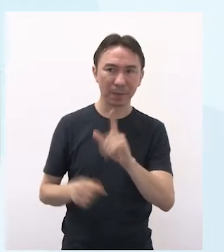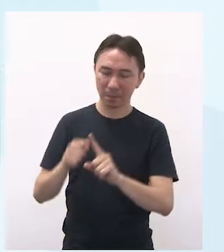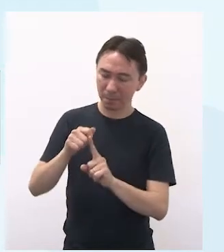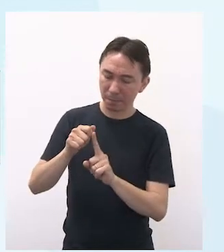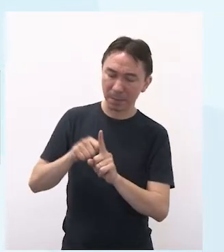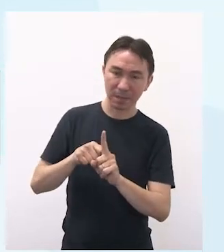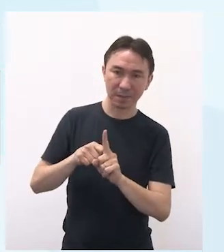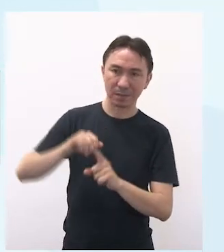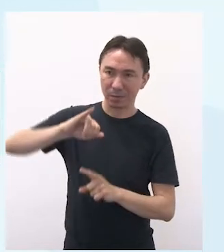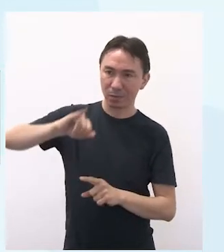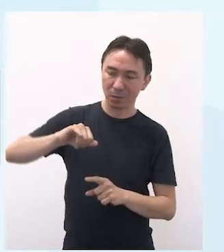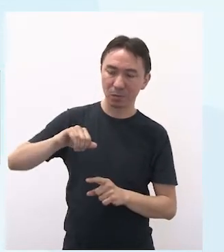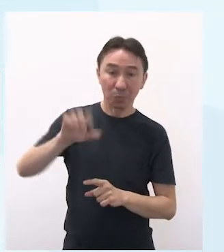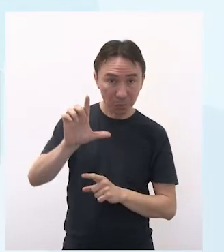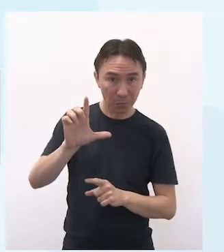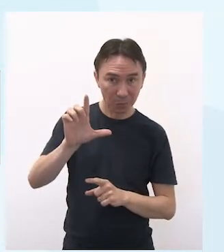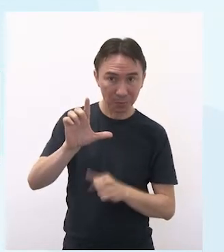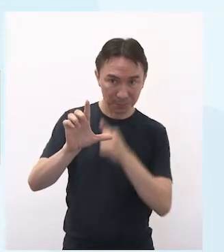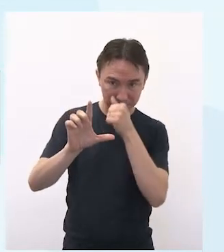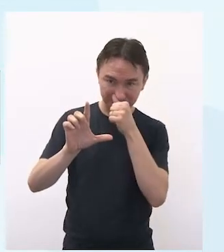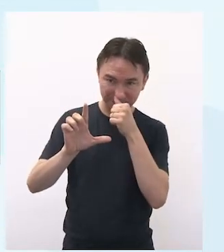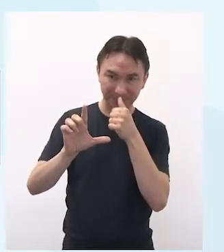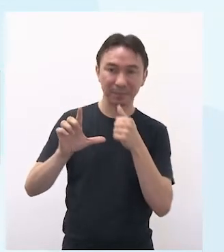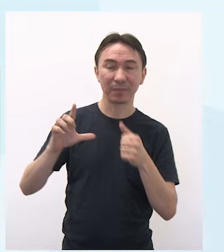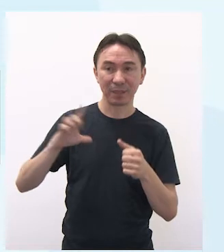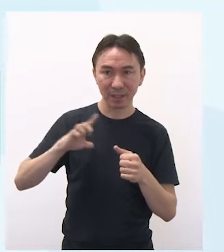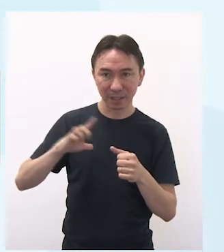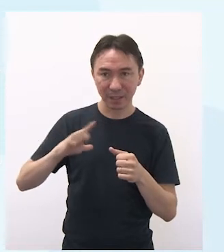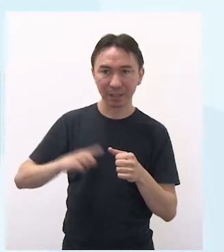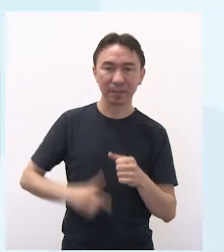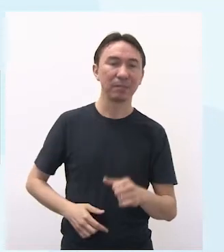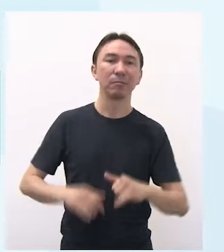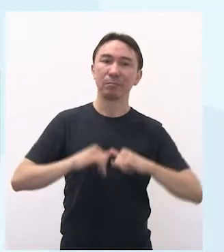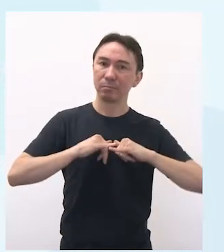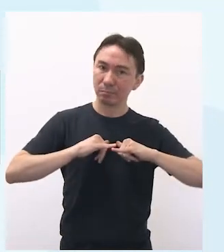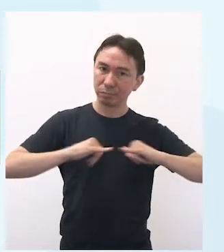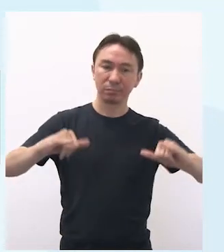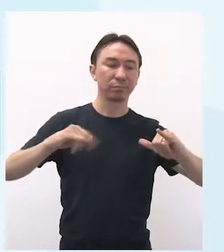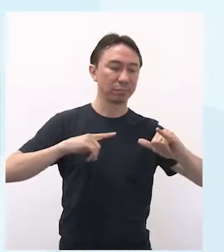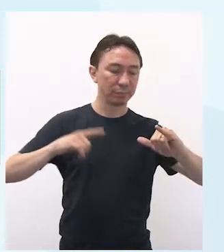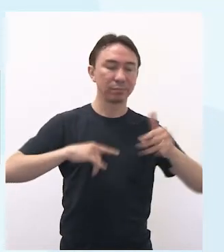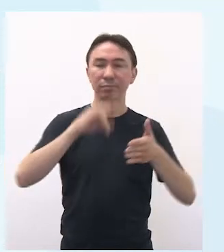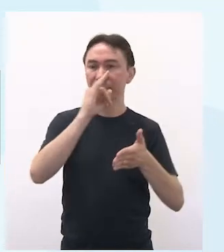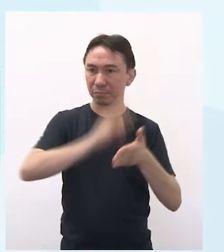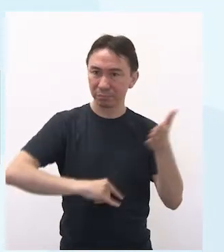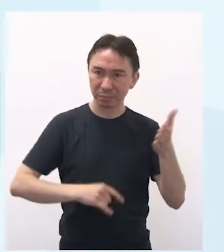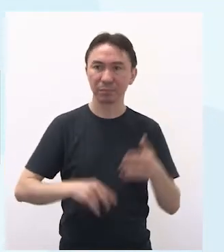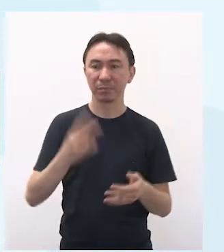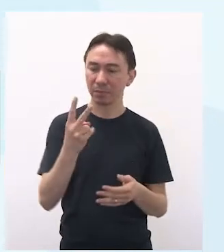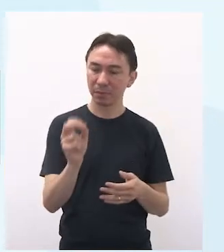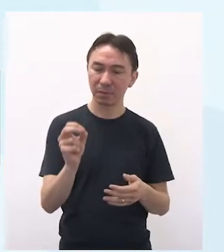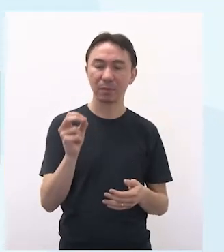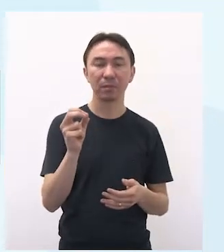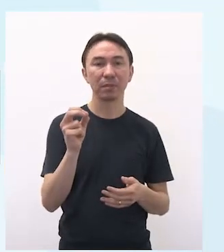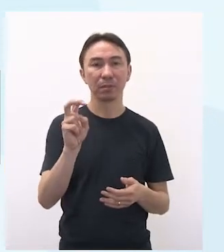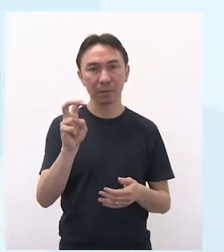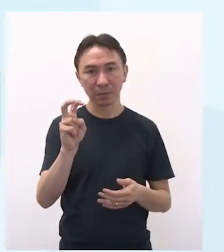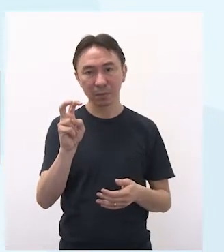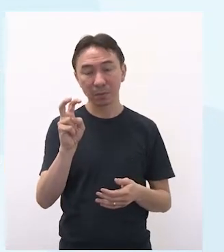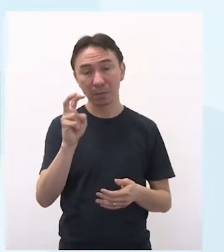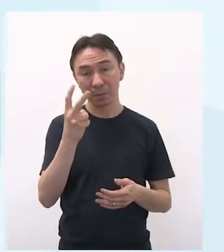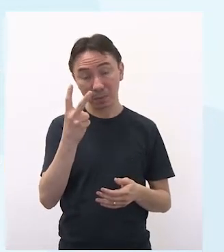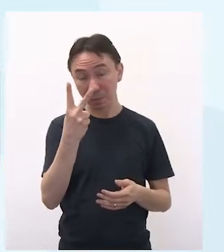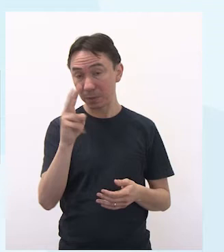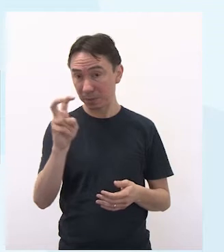né, o INEP, ele publicou a portaria 250, que estabelece as diretrizes de realização do sistema de avaliação